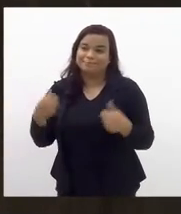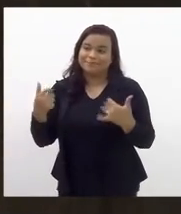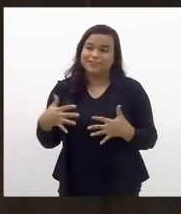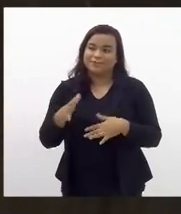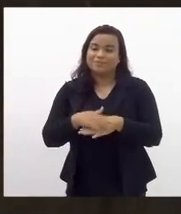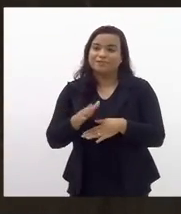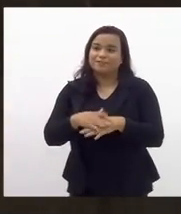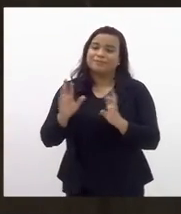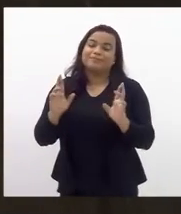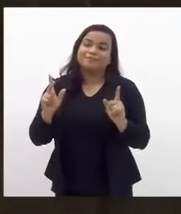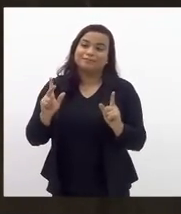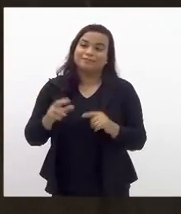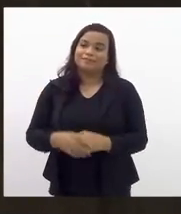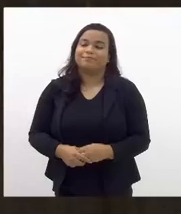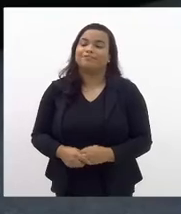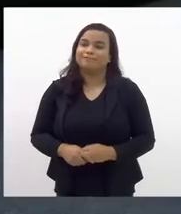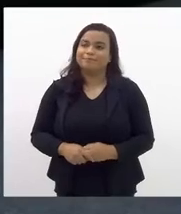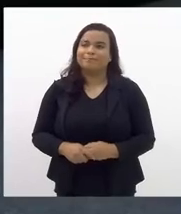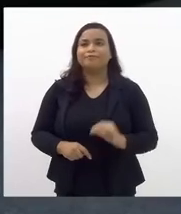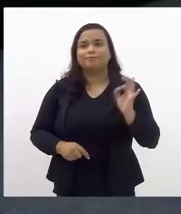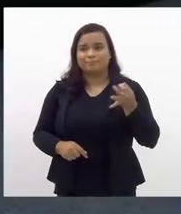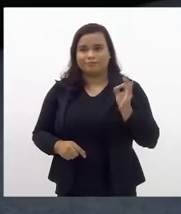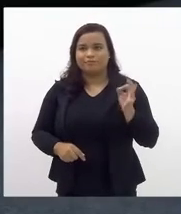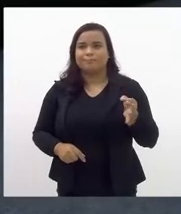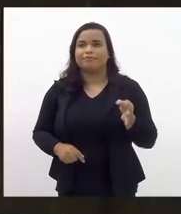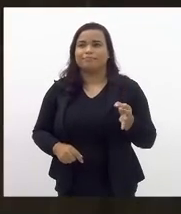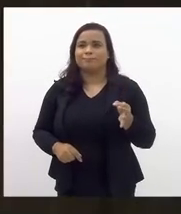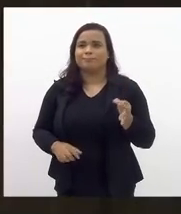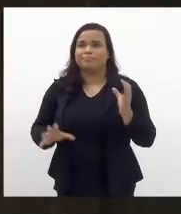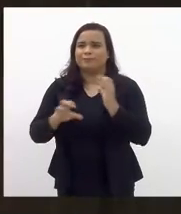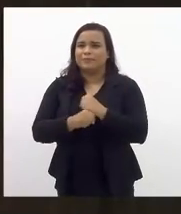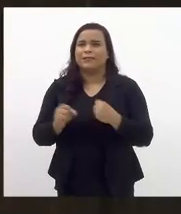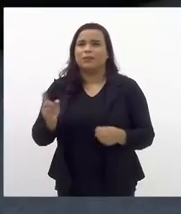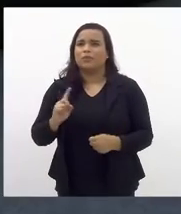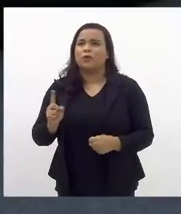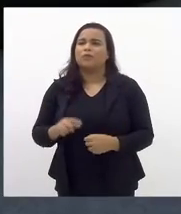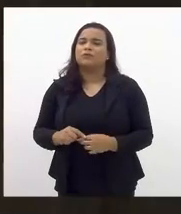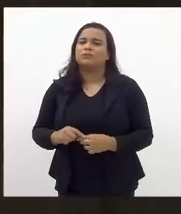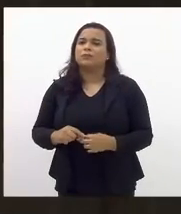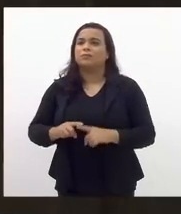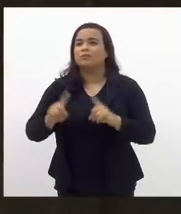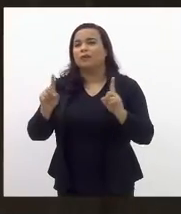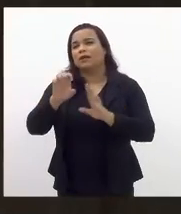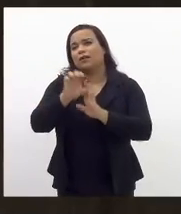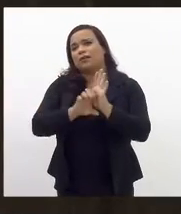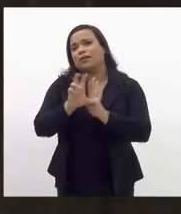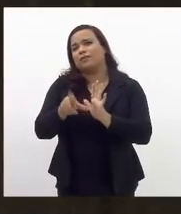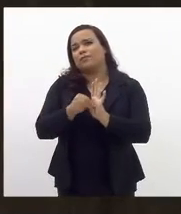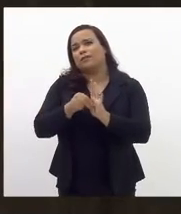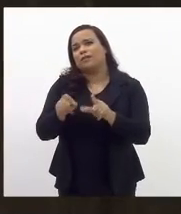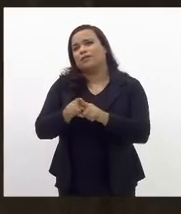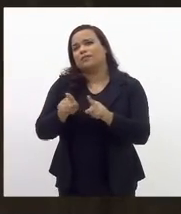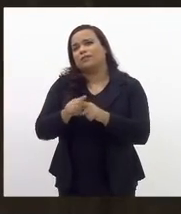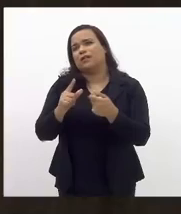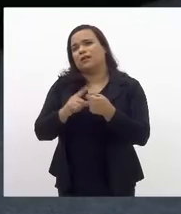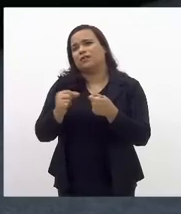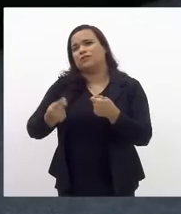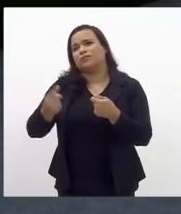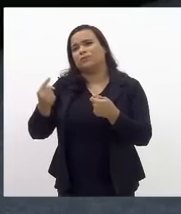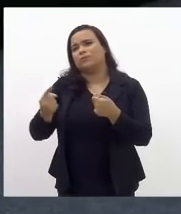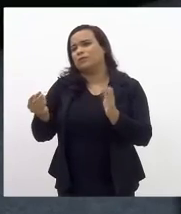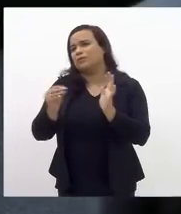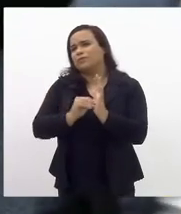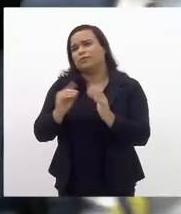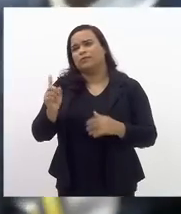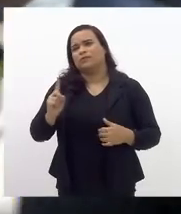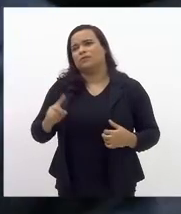possa receber a devida análise. É, ou seja, para não contar. Mas não é o que está dizendo entendeu? Na emenda nem no artigo 1º. Tá não está dizendo